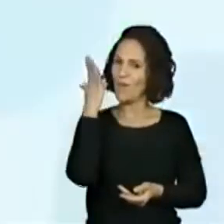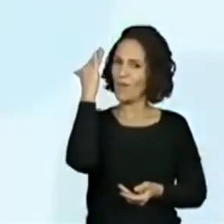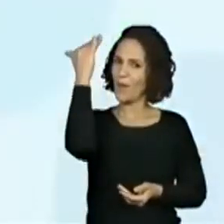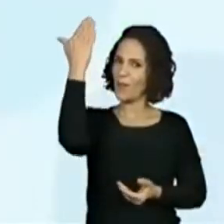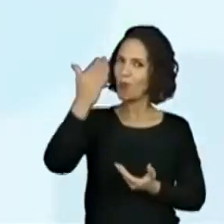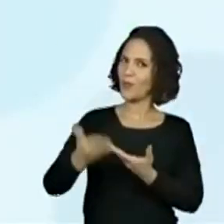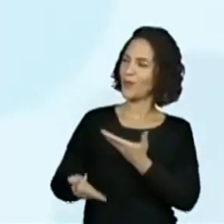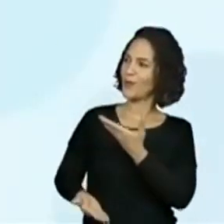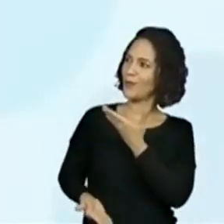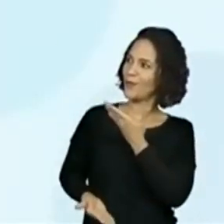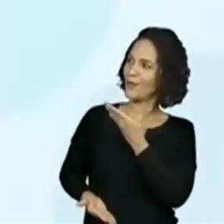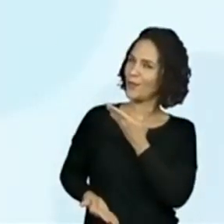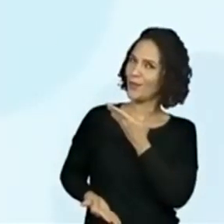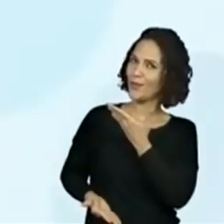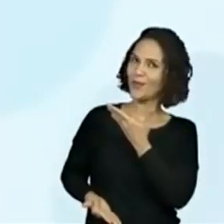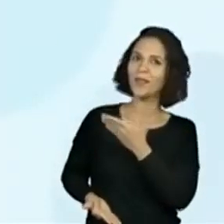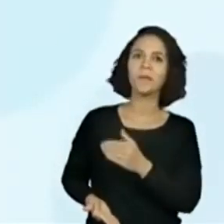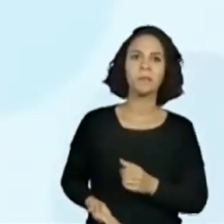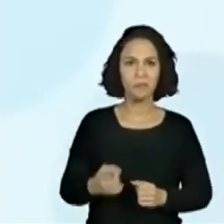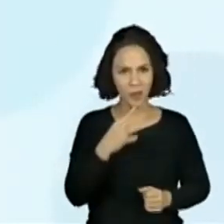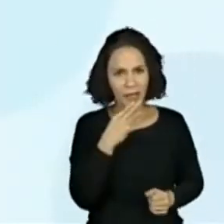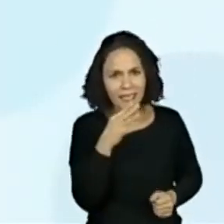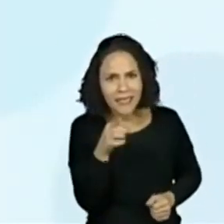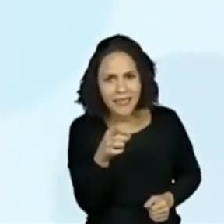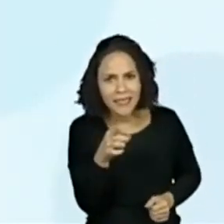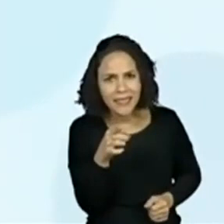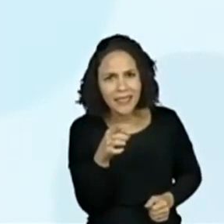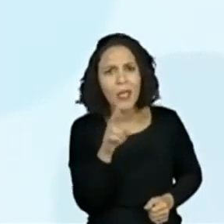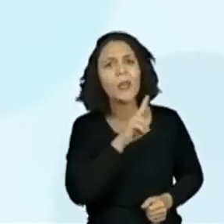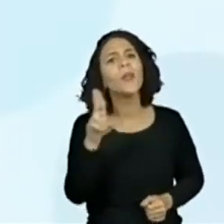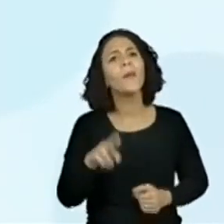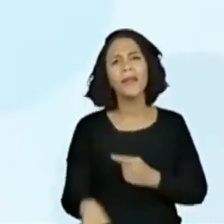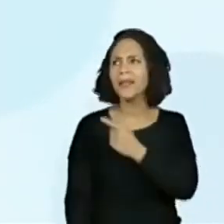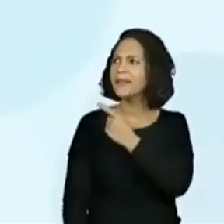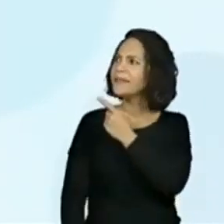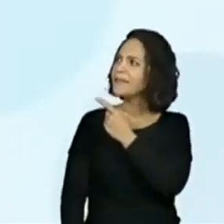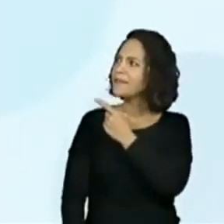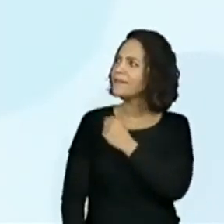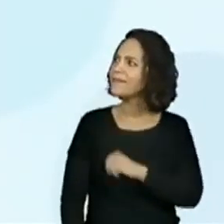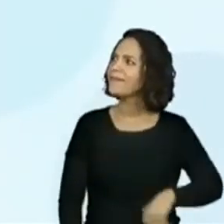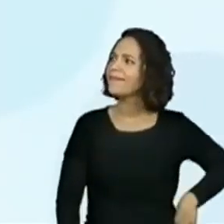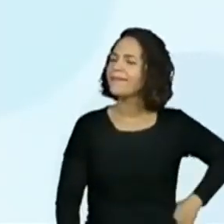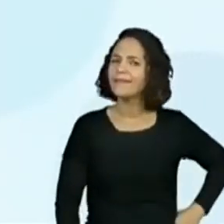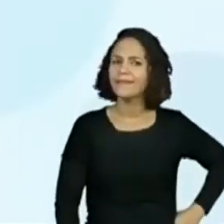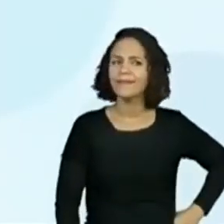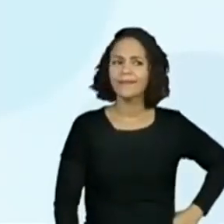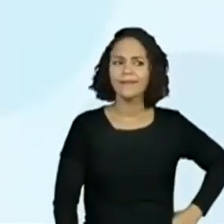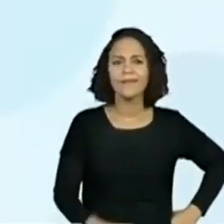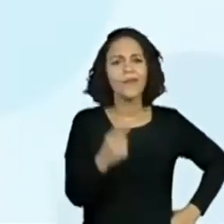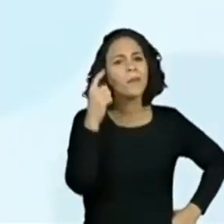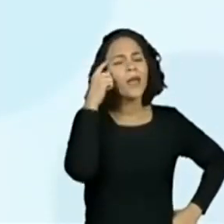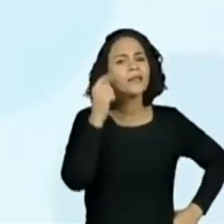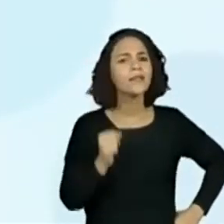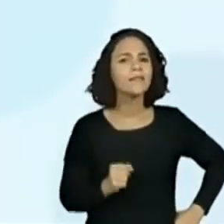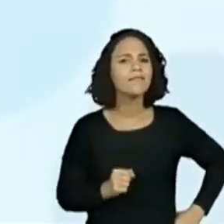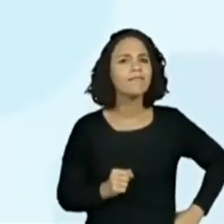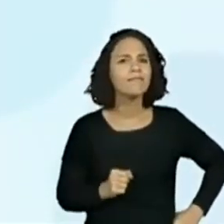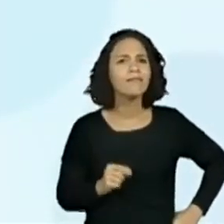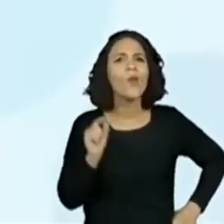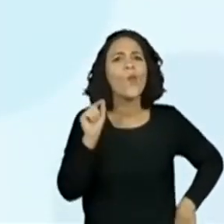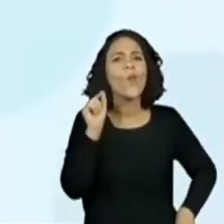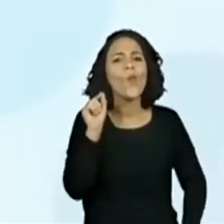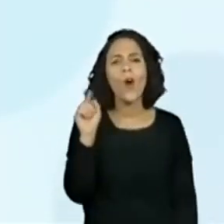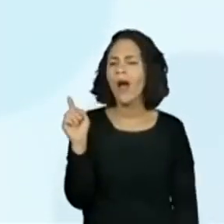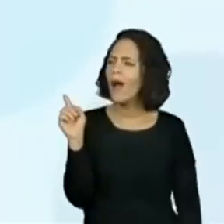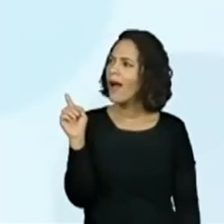nosso. Eu acho que é conhecido. Que inseto é esse? Vá pensando. Que inseto